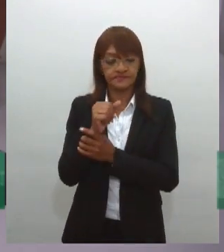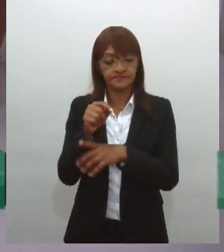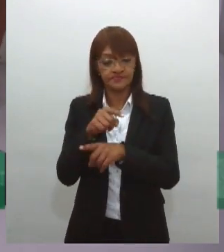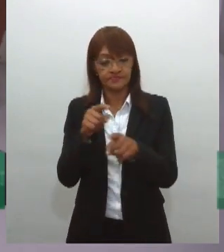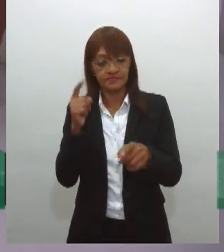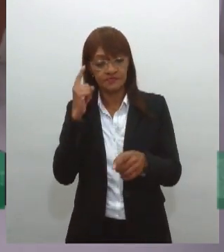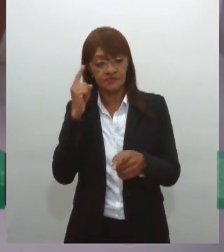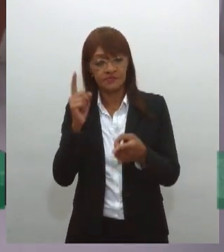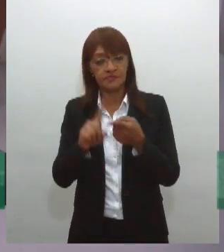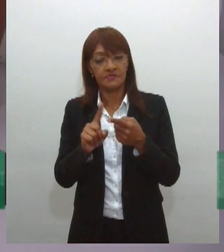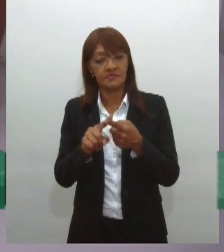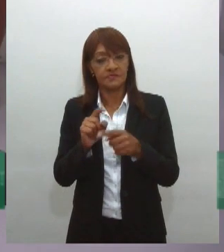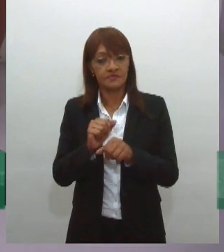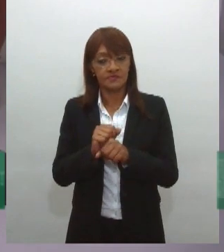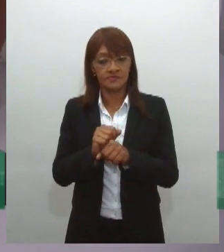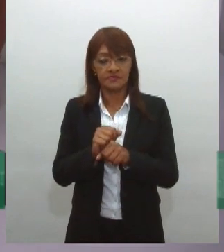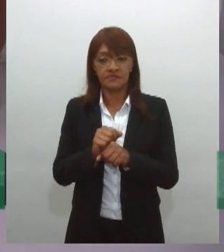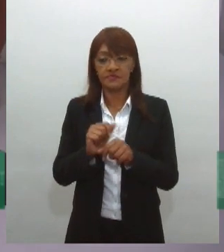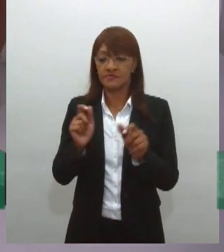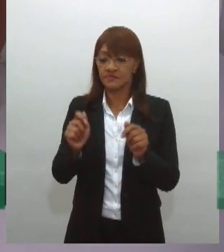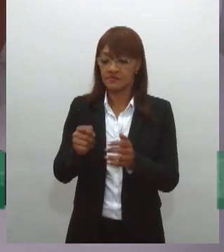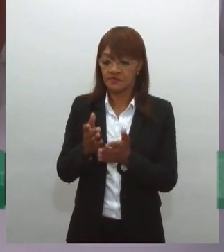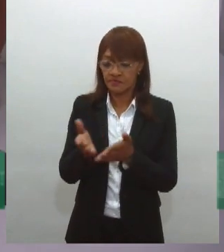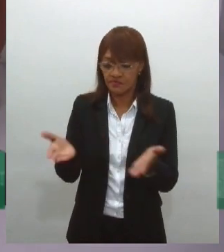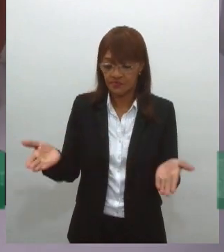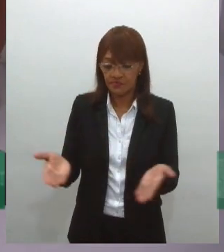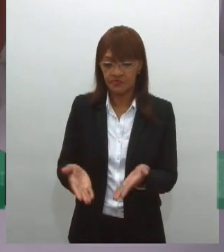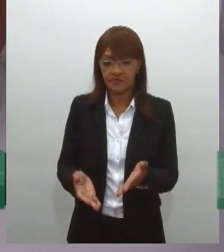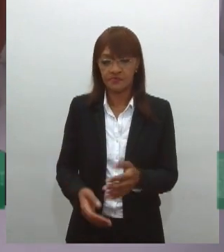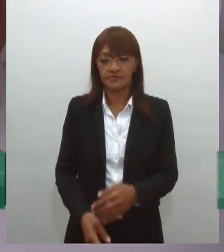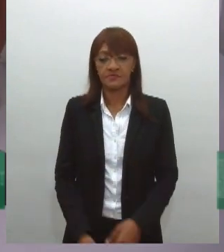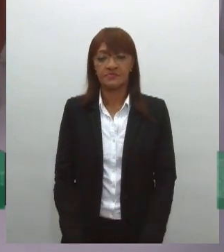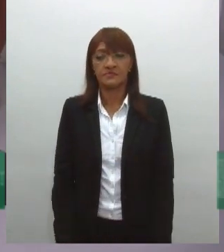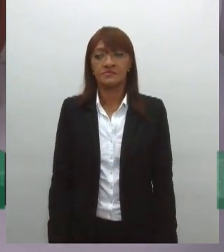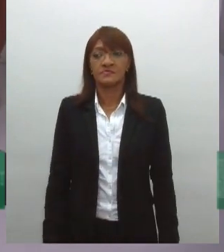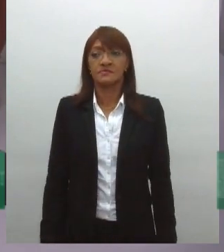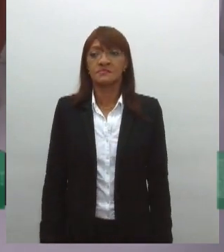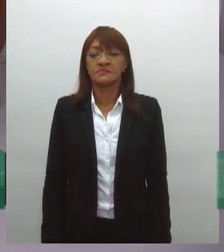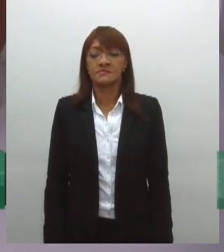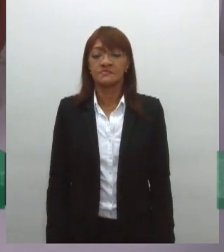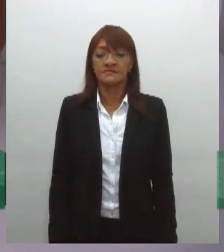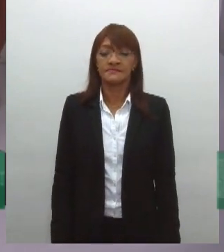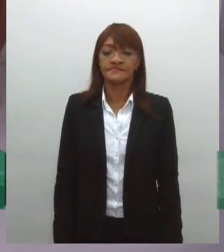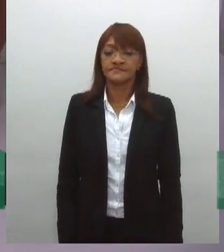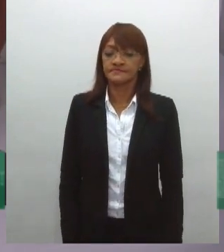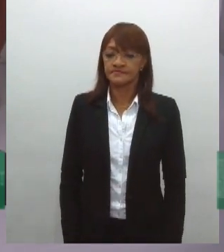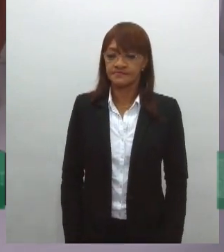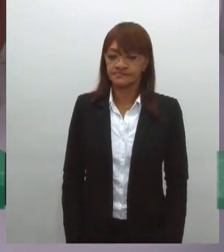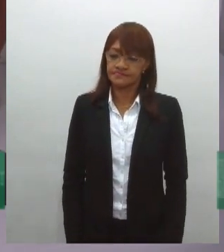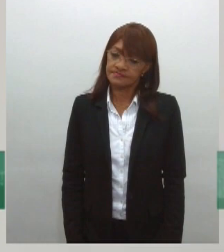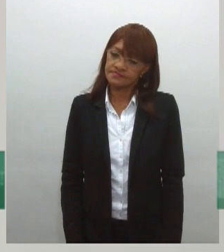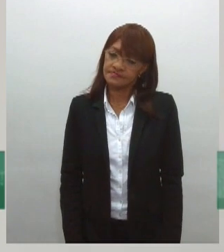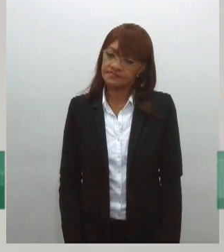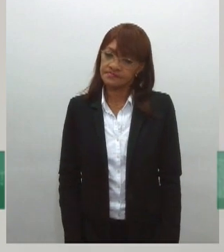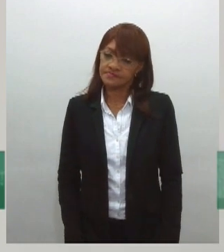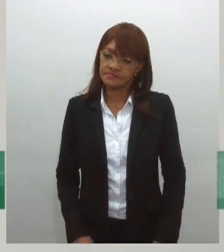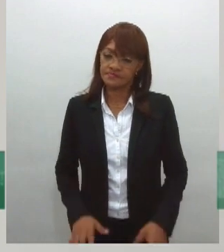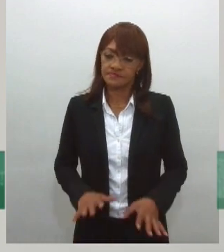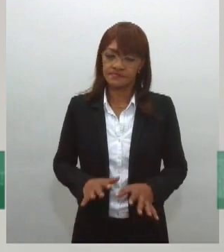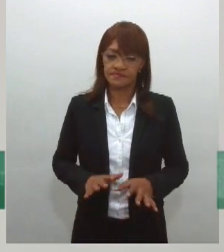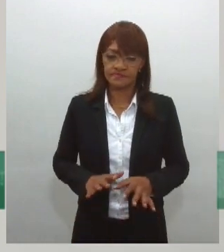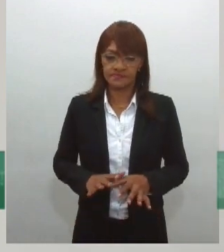para essa aprovação agora, Tiane? Olha, Aline, através da Lei Paulo Gustavo, nós tivemos